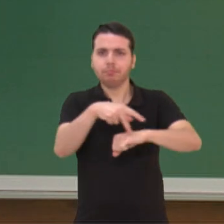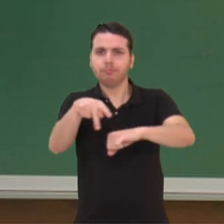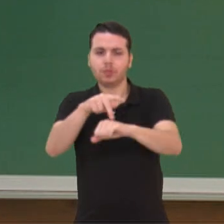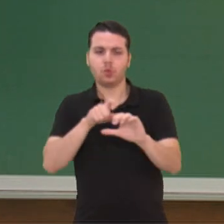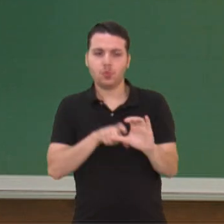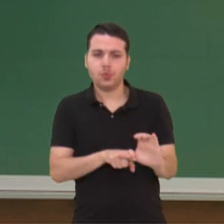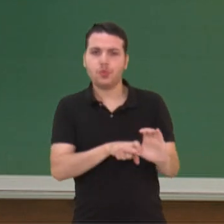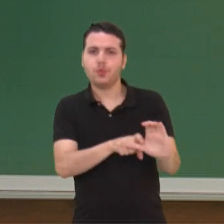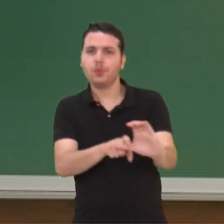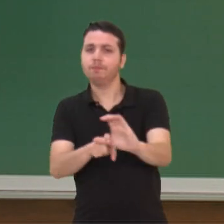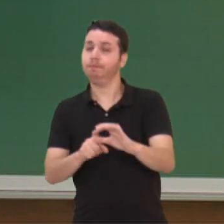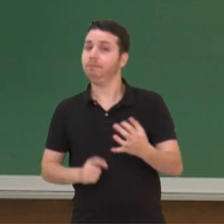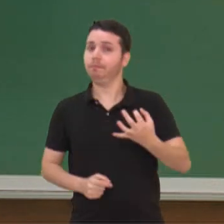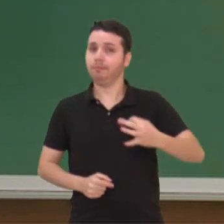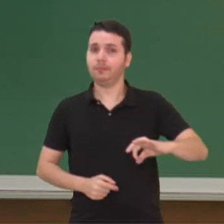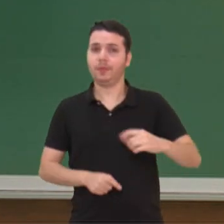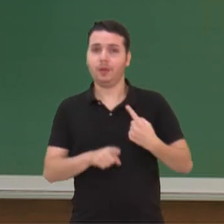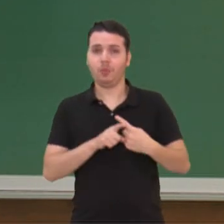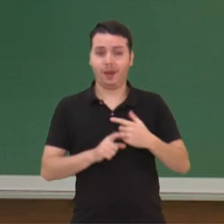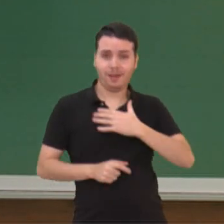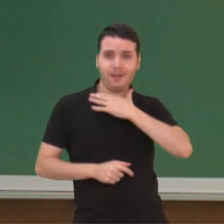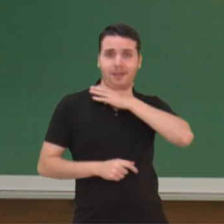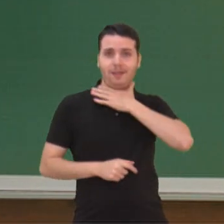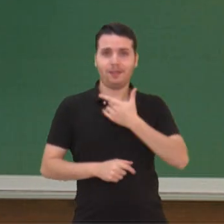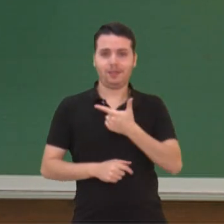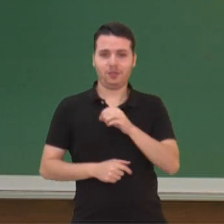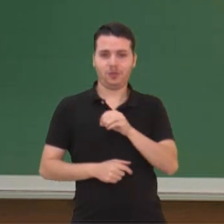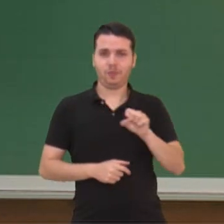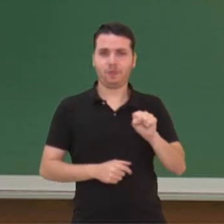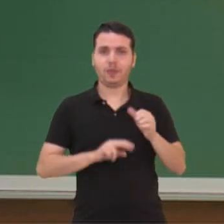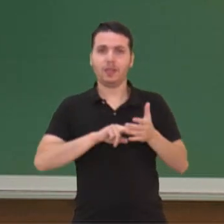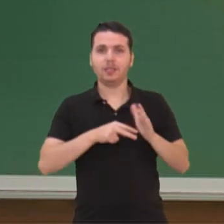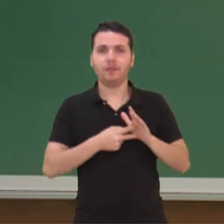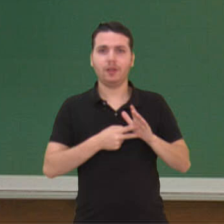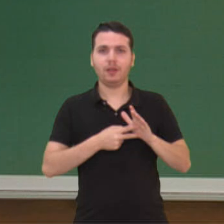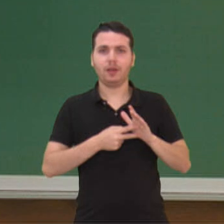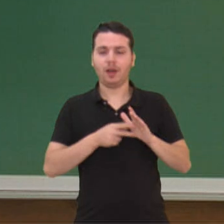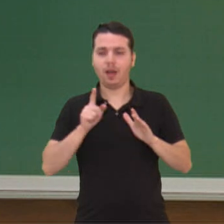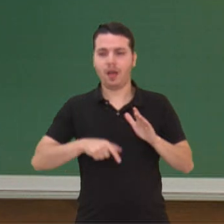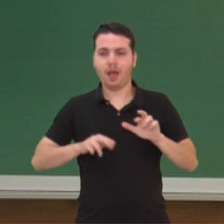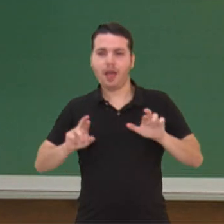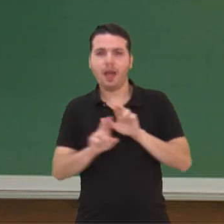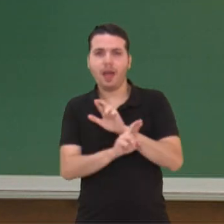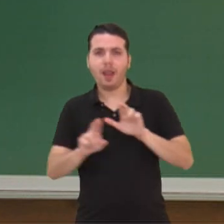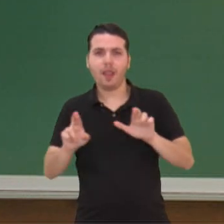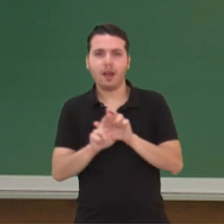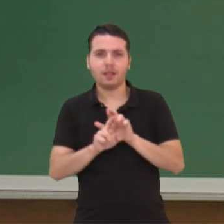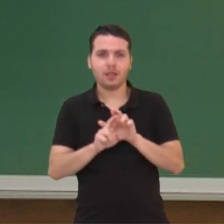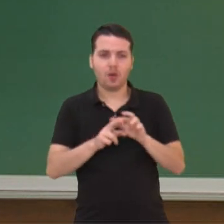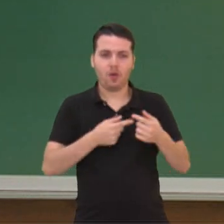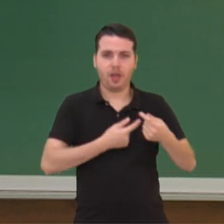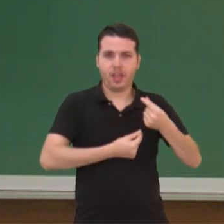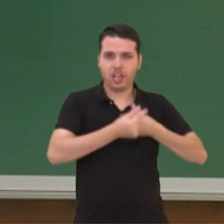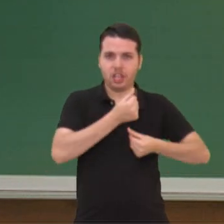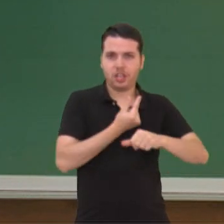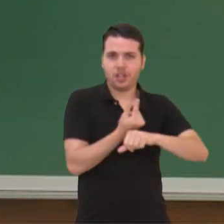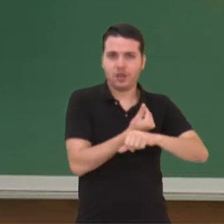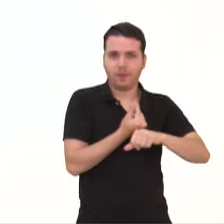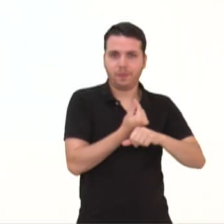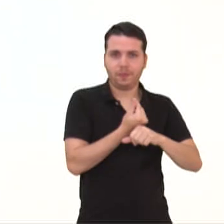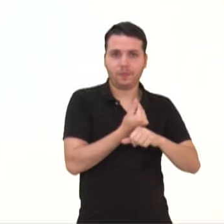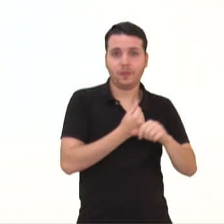está certo. Veja que a crise de 2008 foi uma relação, né, econômica ali que os Estados Unidos